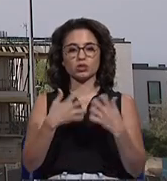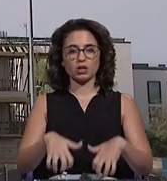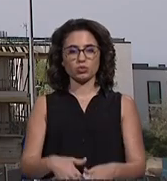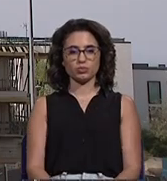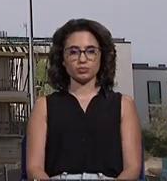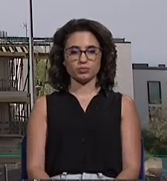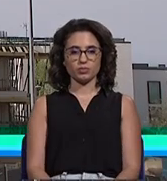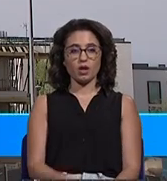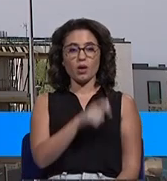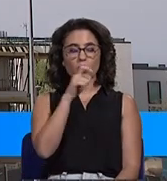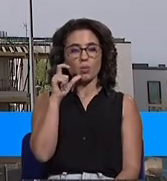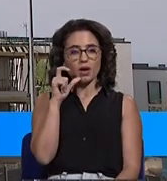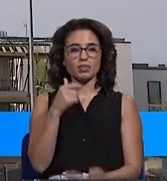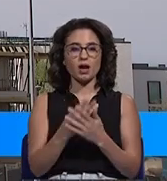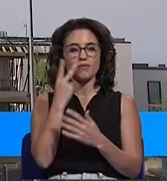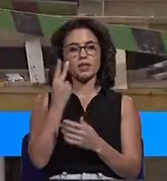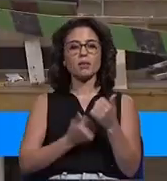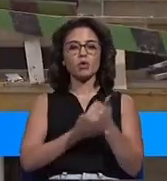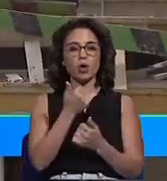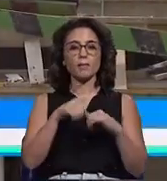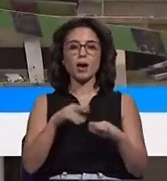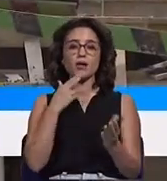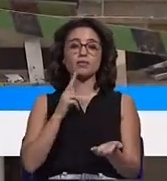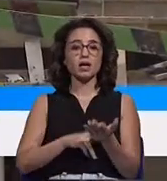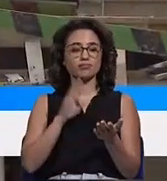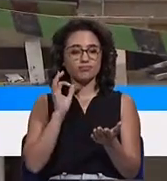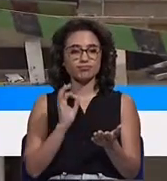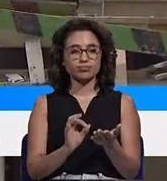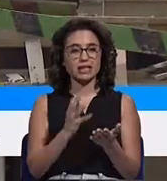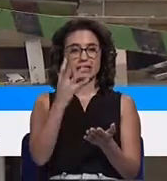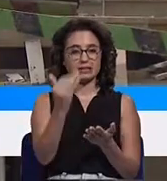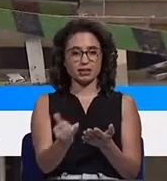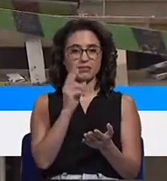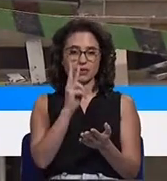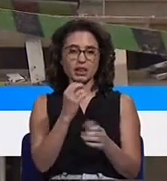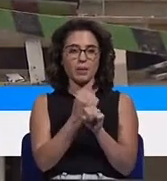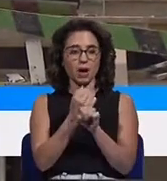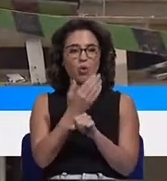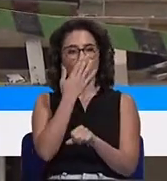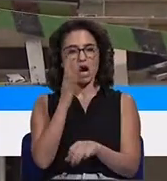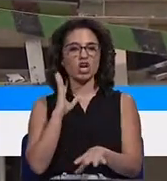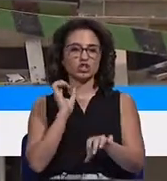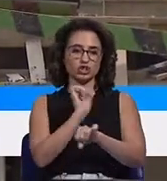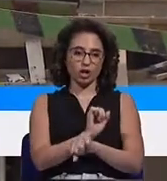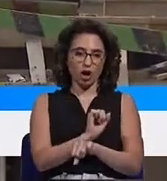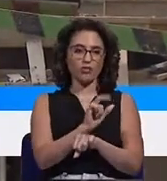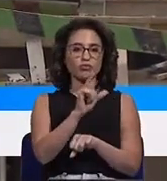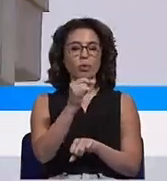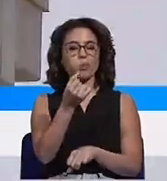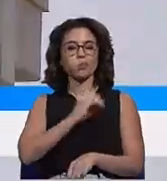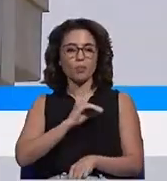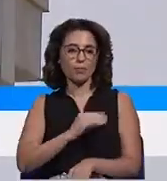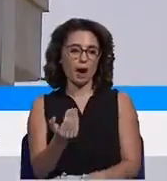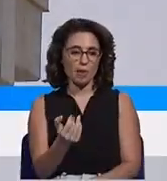Fazem promessas para uma vida melhor, mas a realidade afigura-se depois em trabalho escravo, pouco remunerado e sem condições.